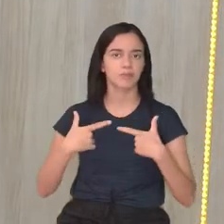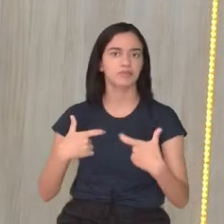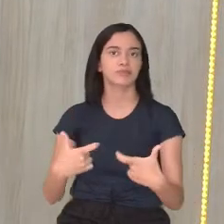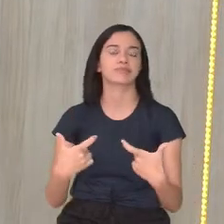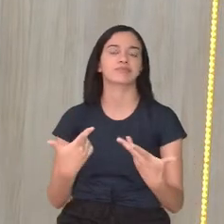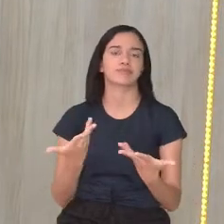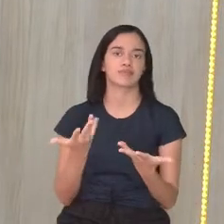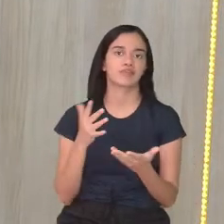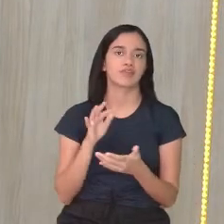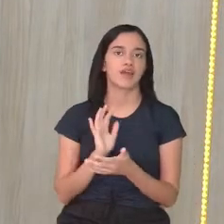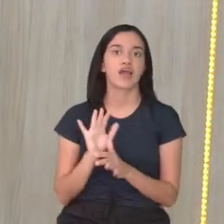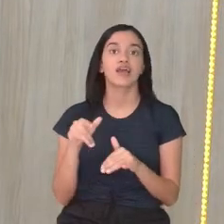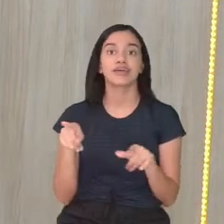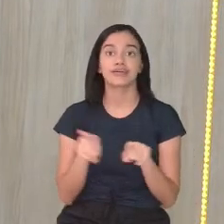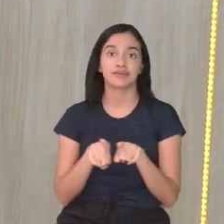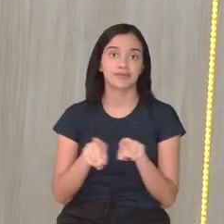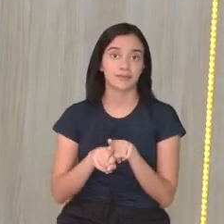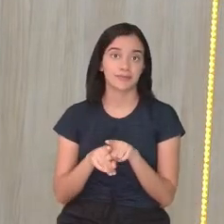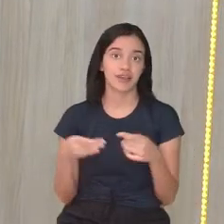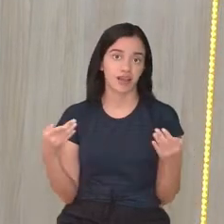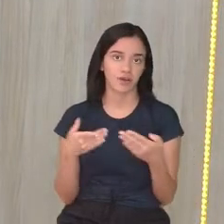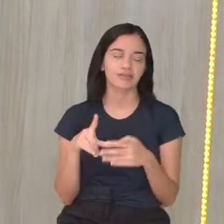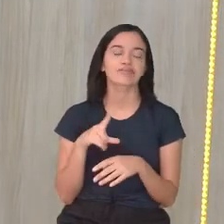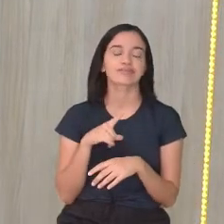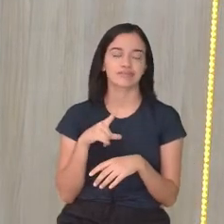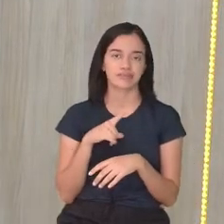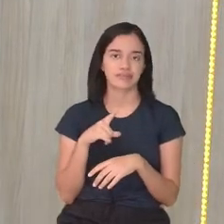gente está vendo aí, inclusive recentemente,